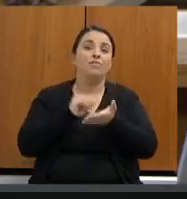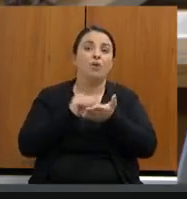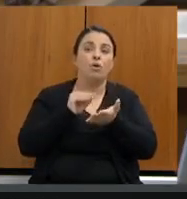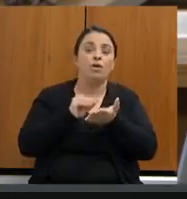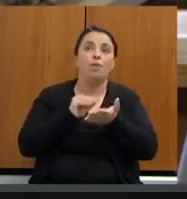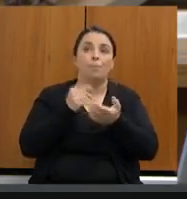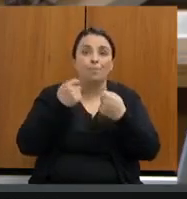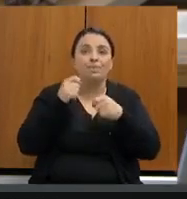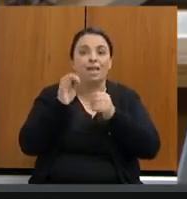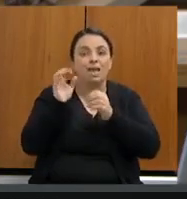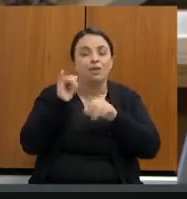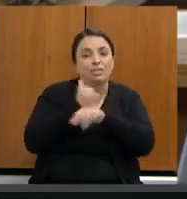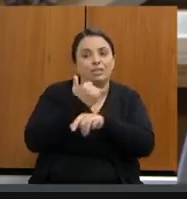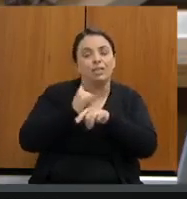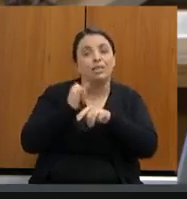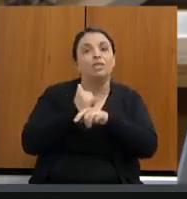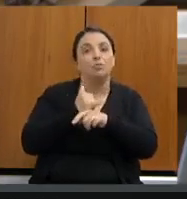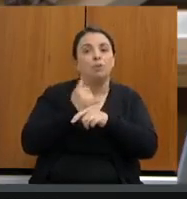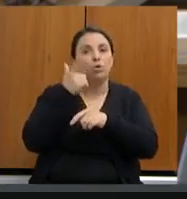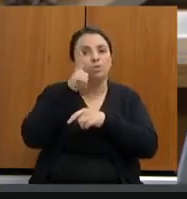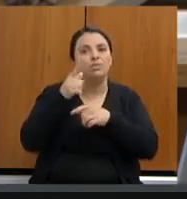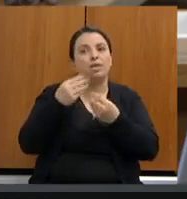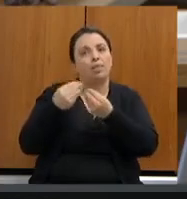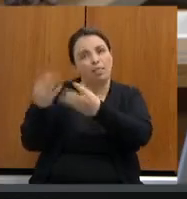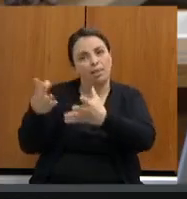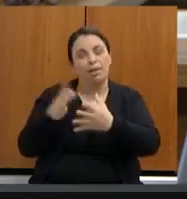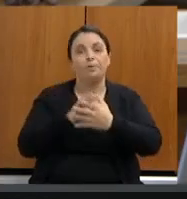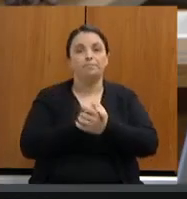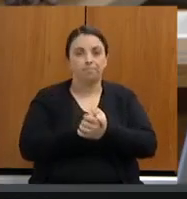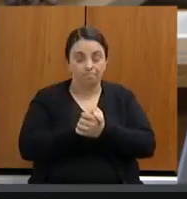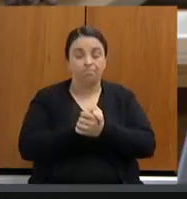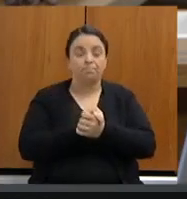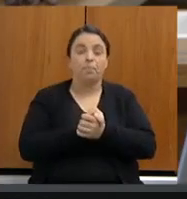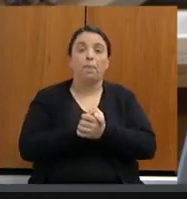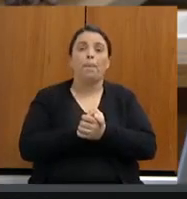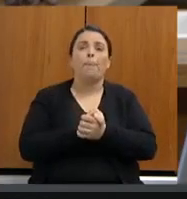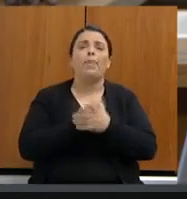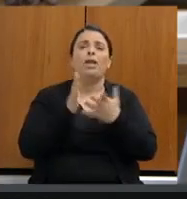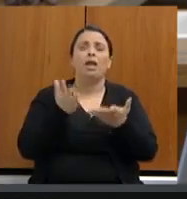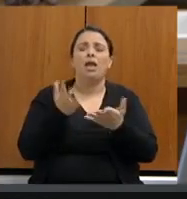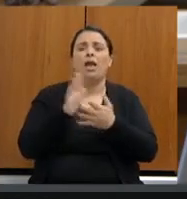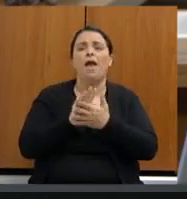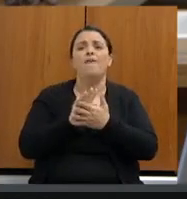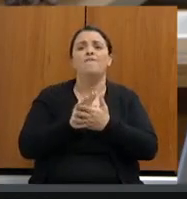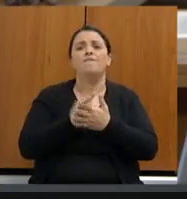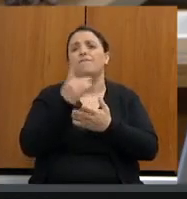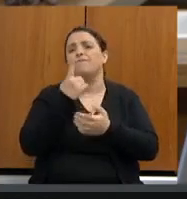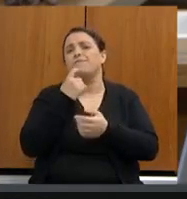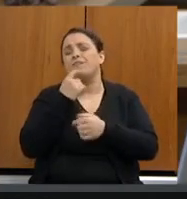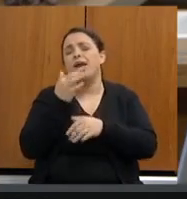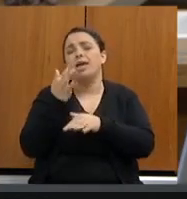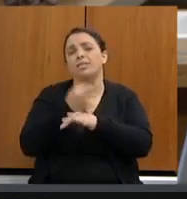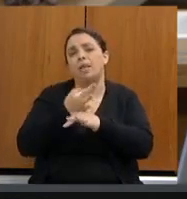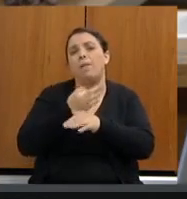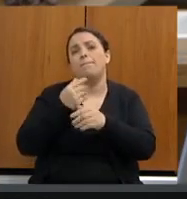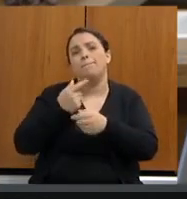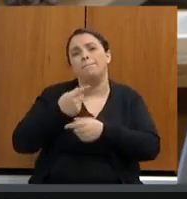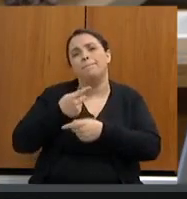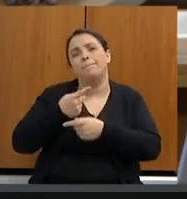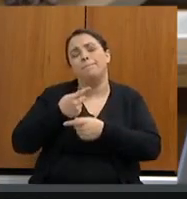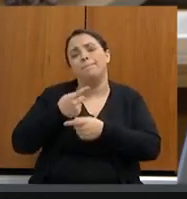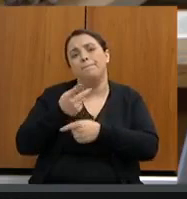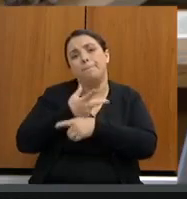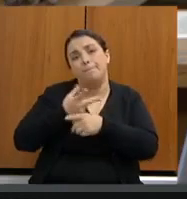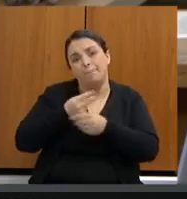atender sobre ajuda de custo diárias né E férias-prêmio a nossa polícia militar é isso é